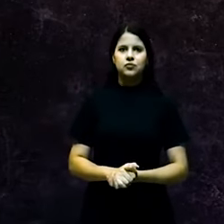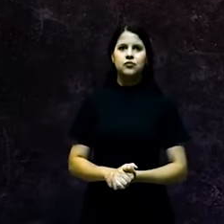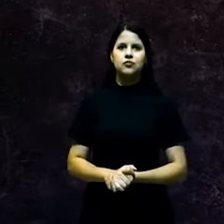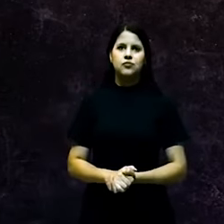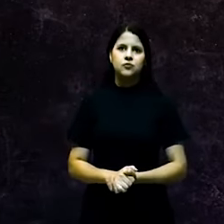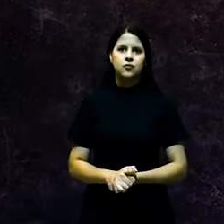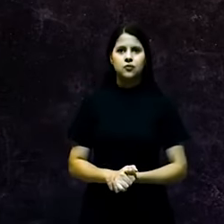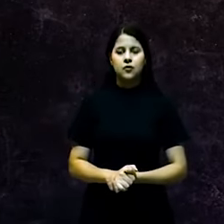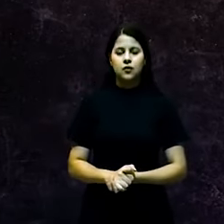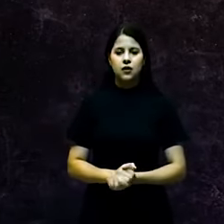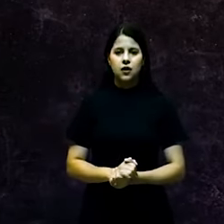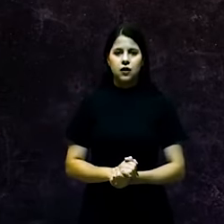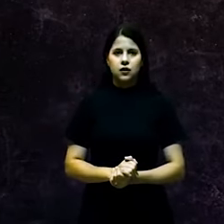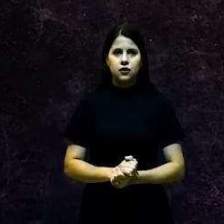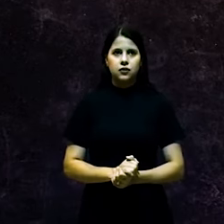prevalecerá,